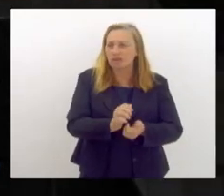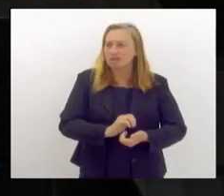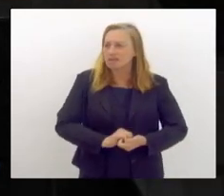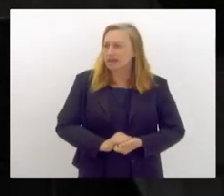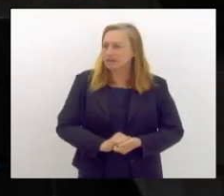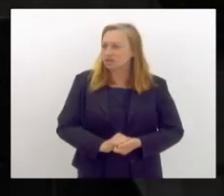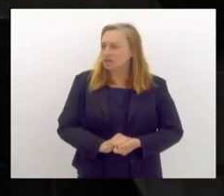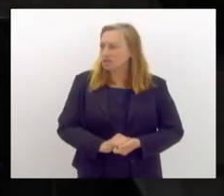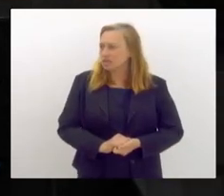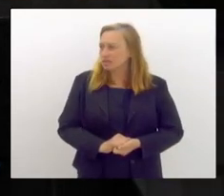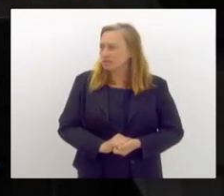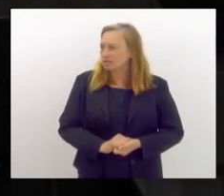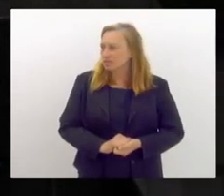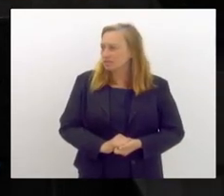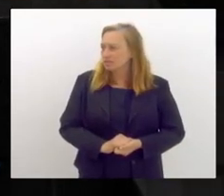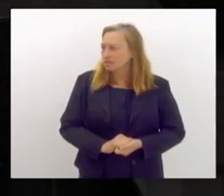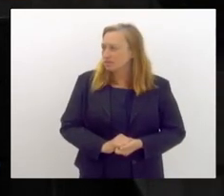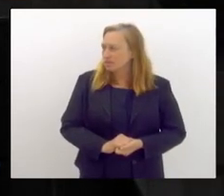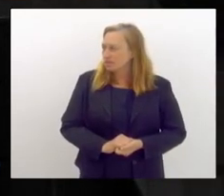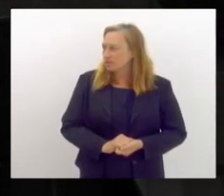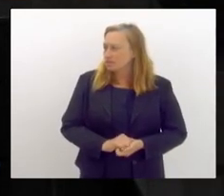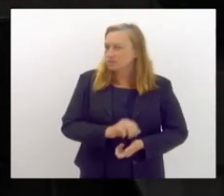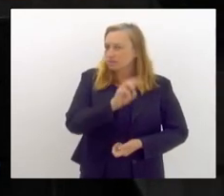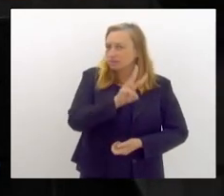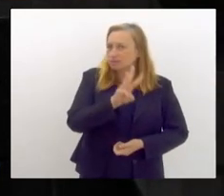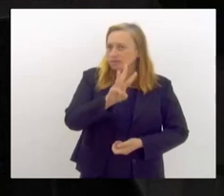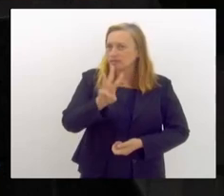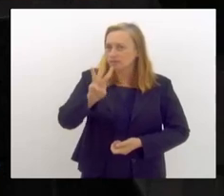chamado Agenda do Poder,